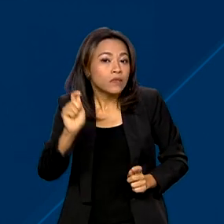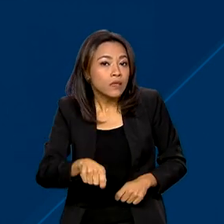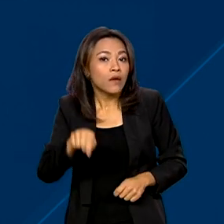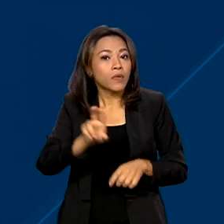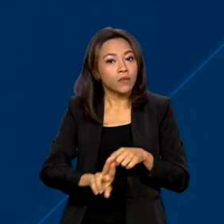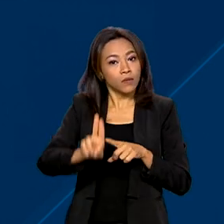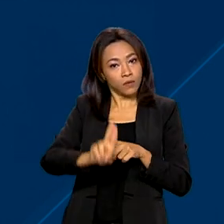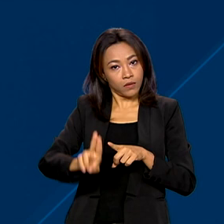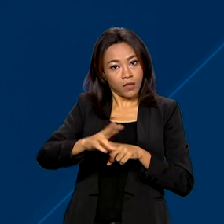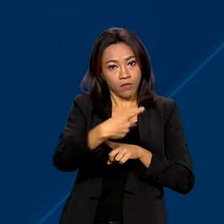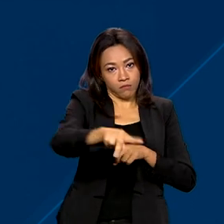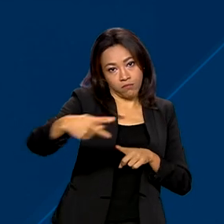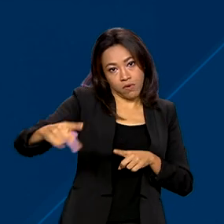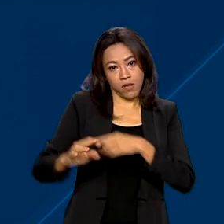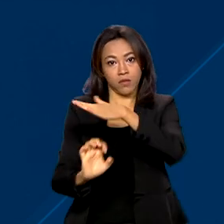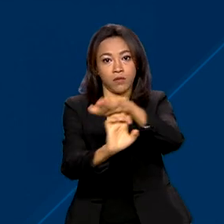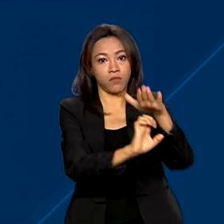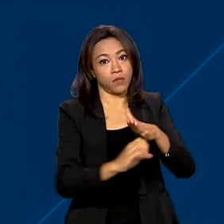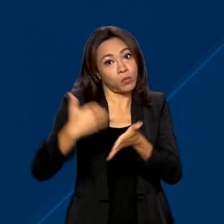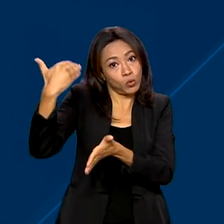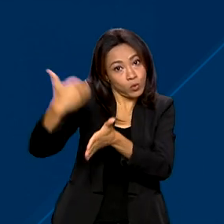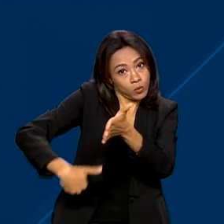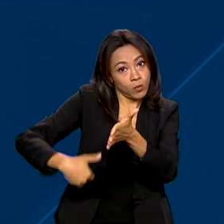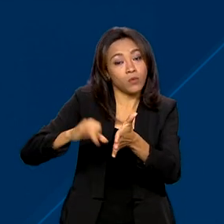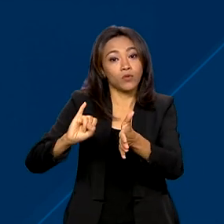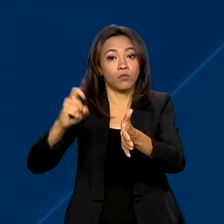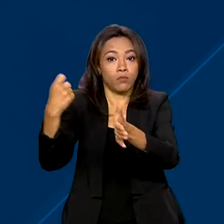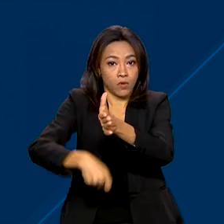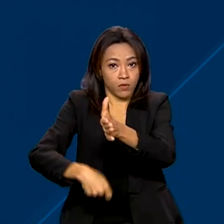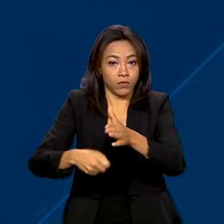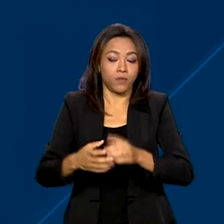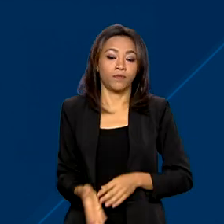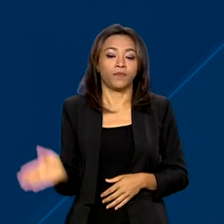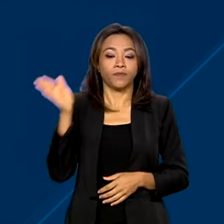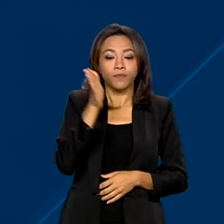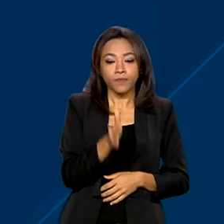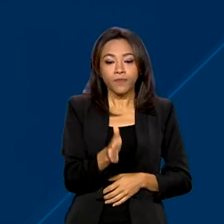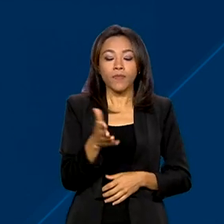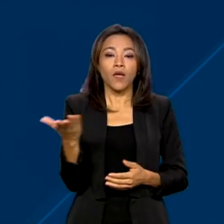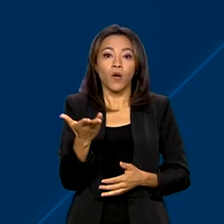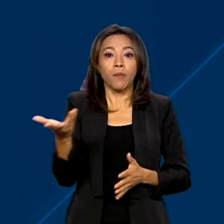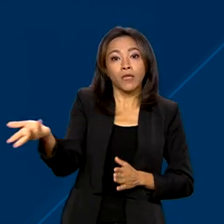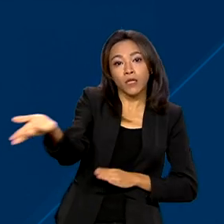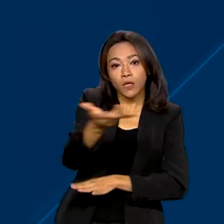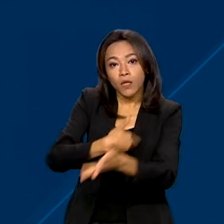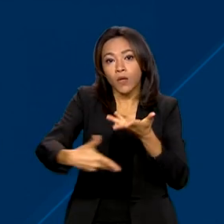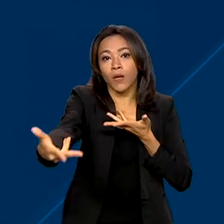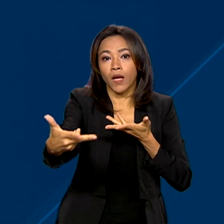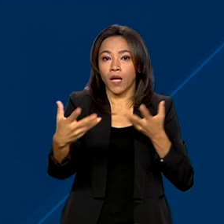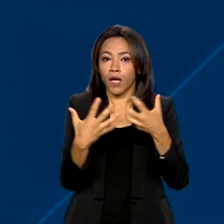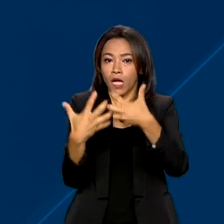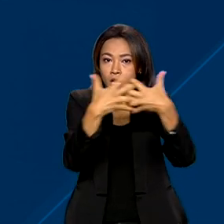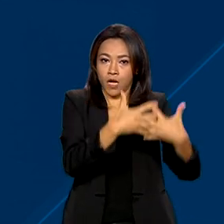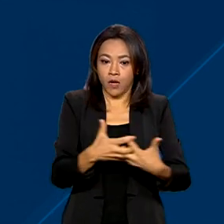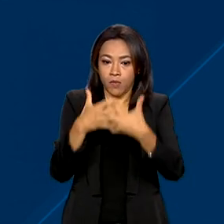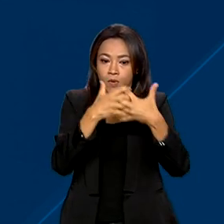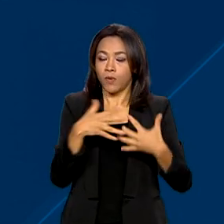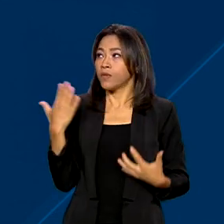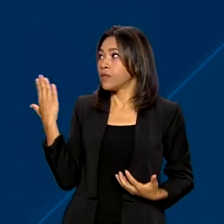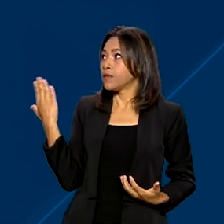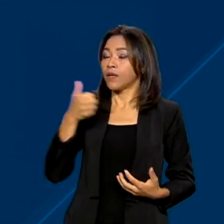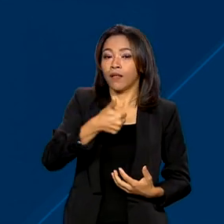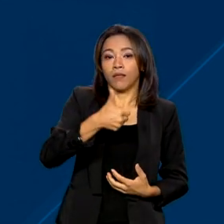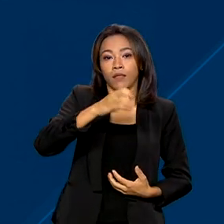utilizados pelas empresas no abatimento de impostos. Para a renovação da frota de caminhões, 10